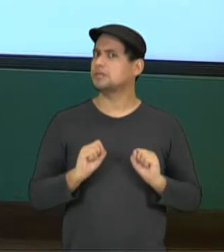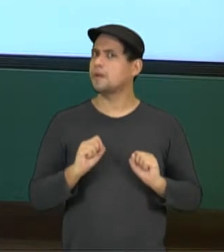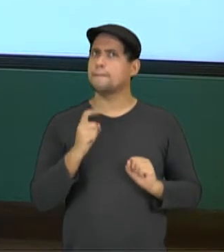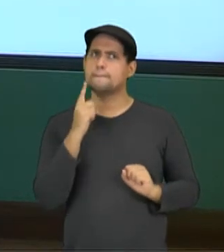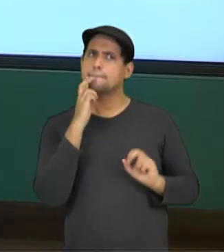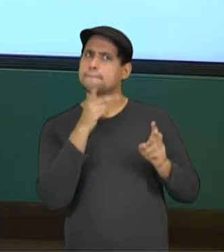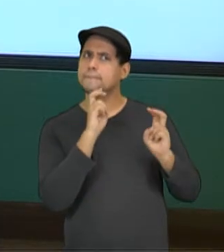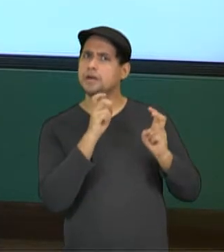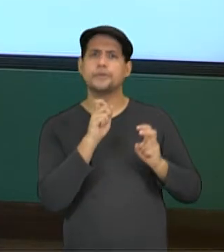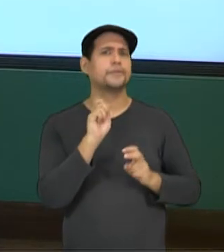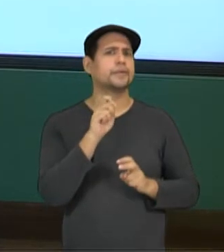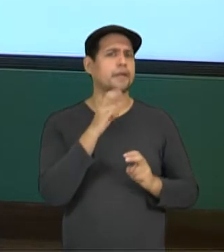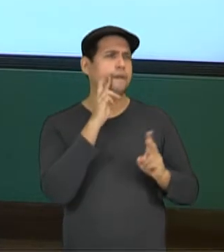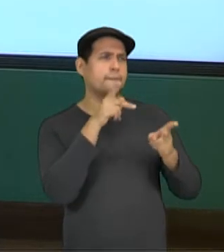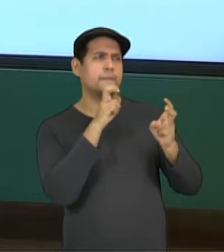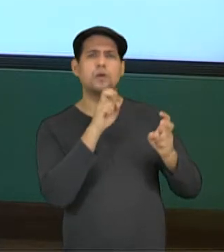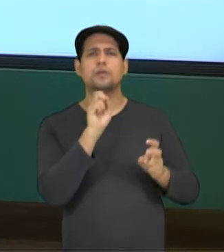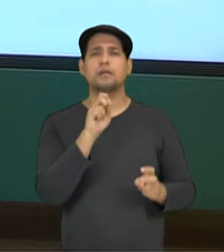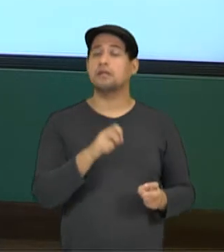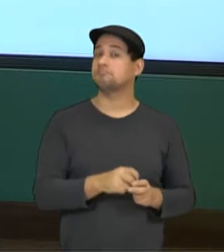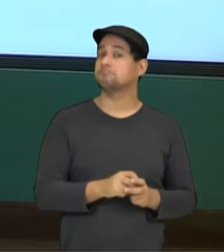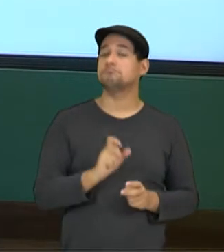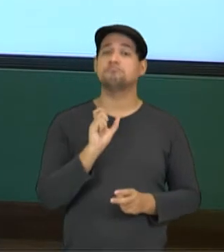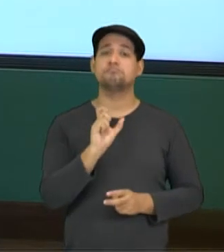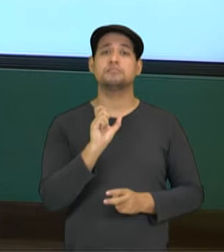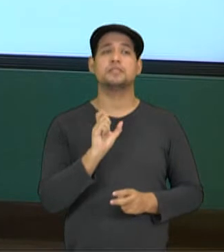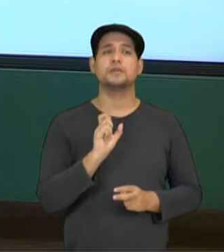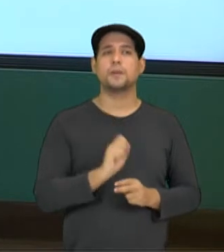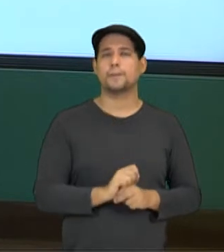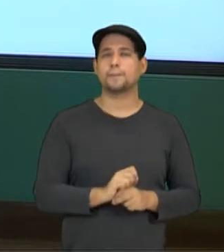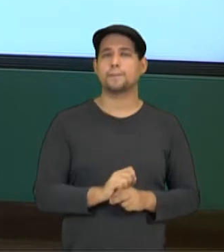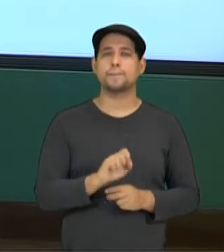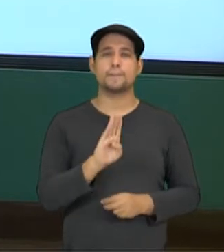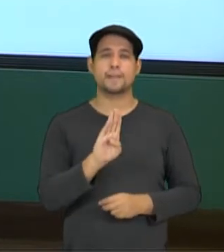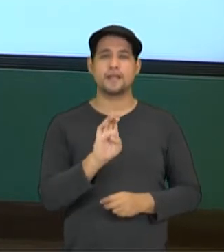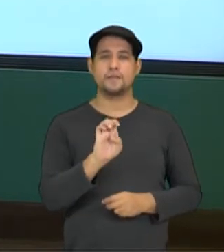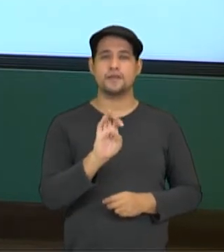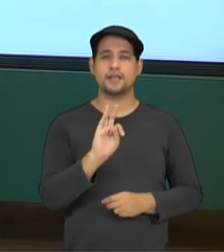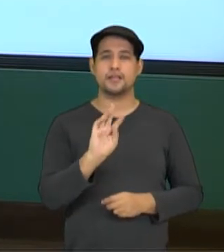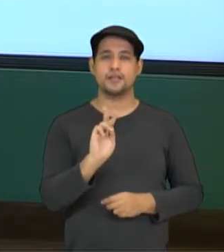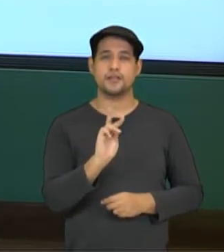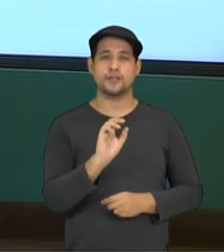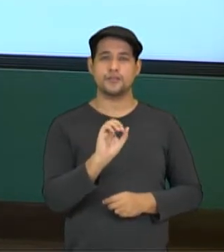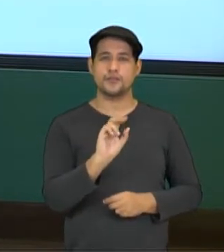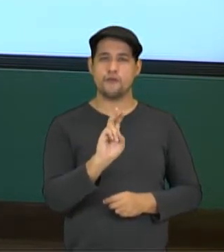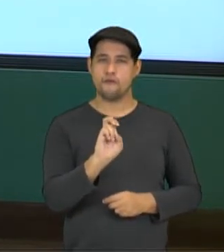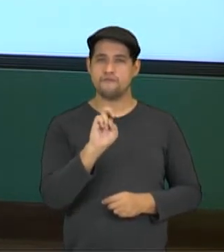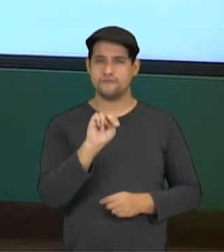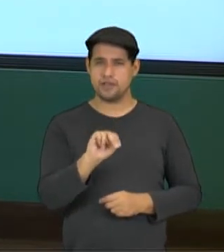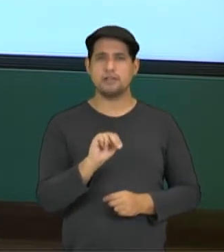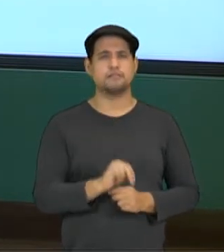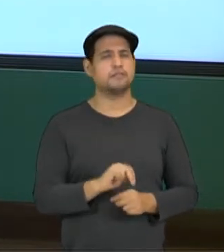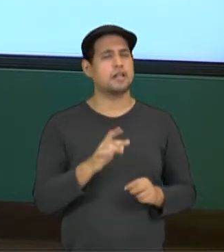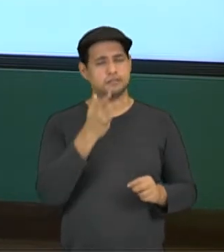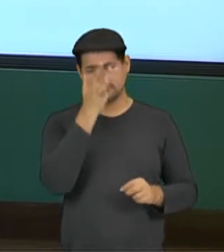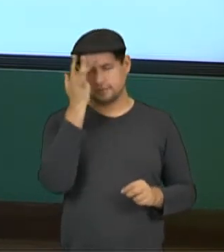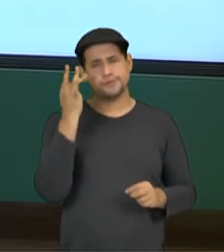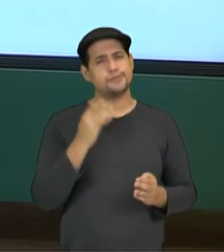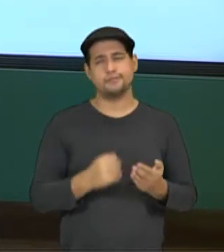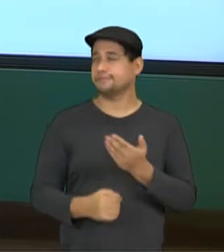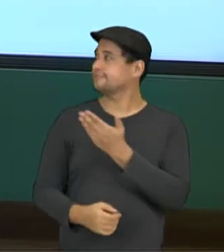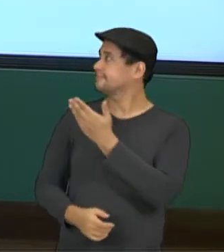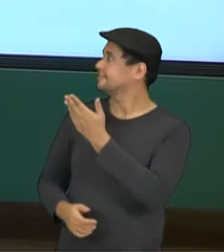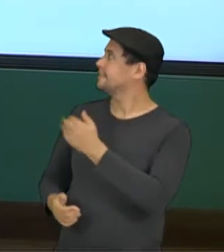ter ouvido, né, já ouviu falar sobre Beethoven, né, esse compositor, né, que nós conhecemos. Um